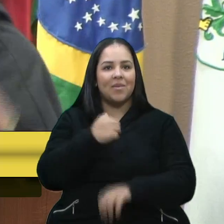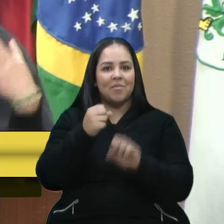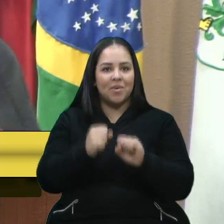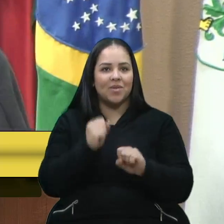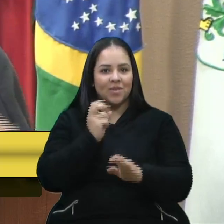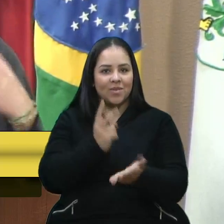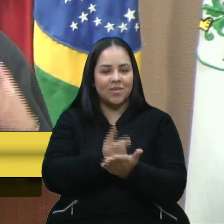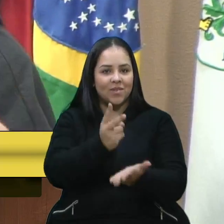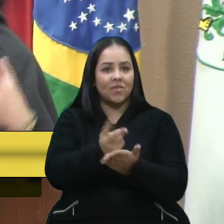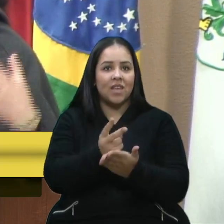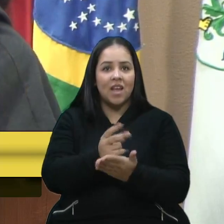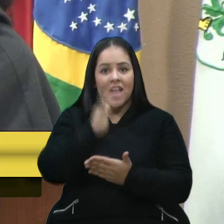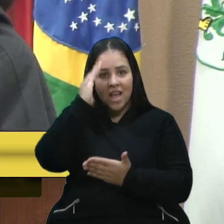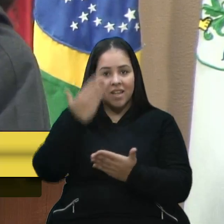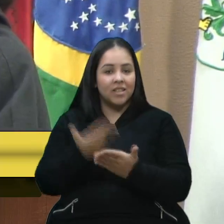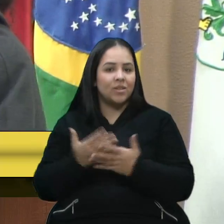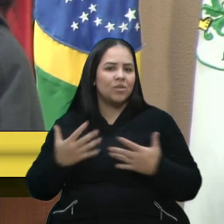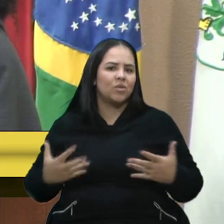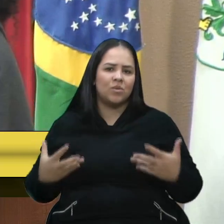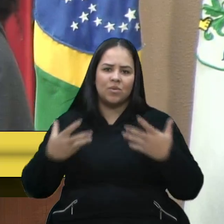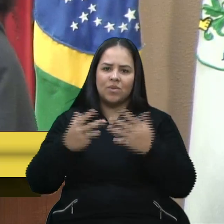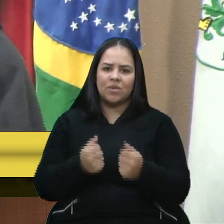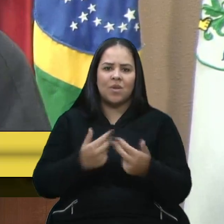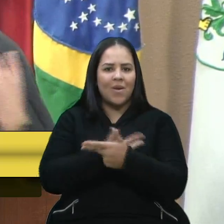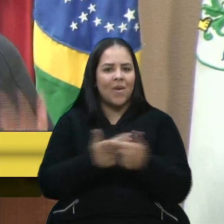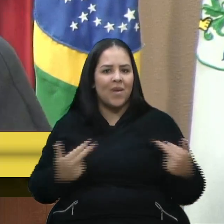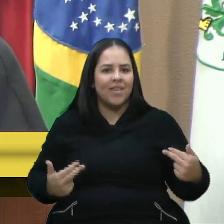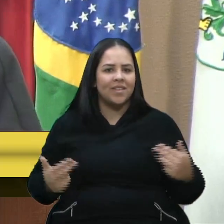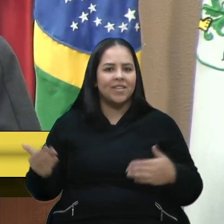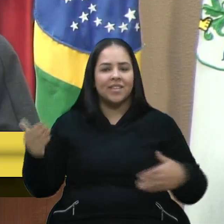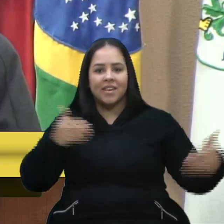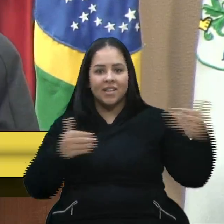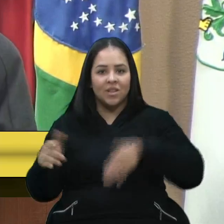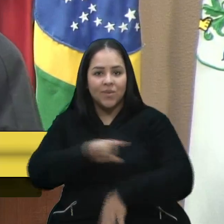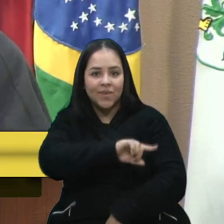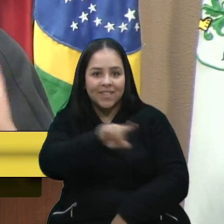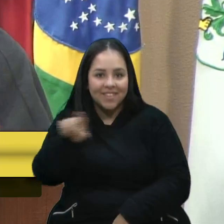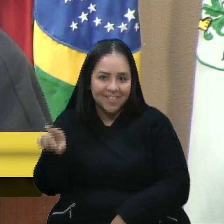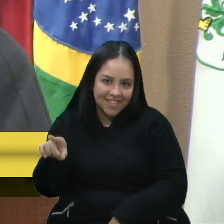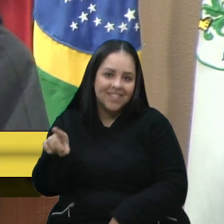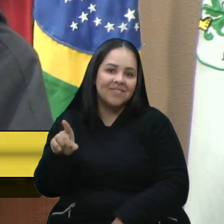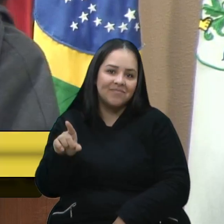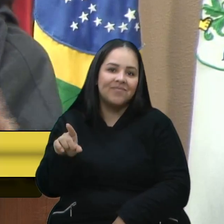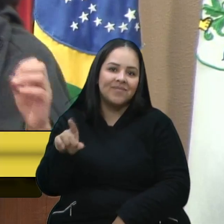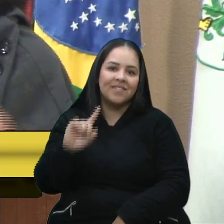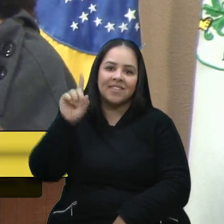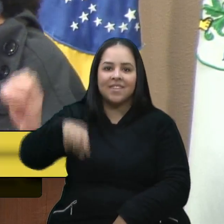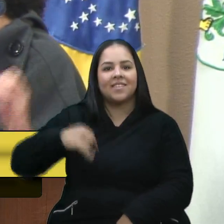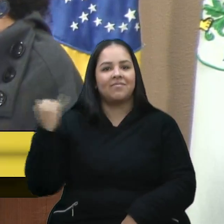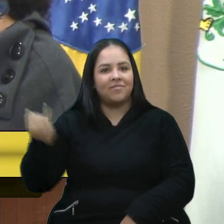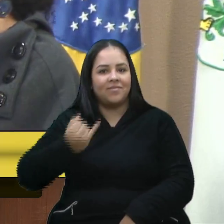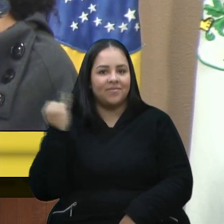acho que todos esses elementos que são trazidos aqui por vocês, nobres pares, são de extrema importância para esse assunto.